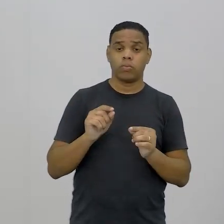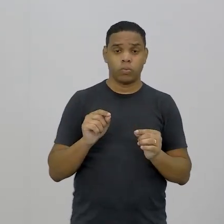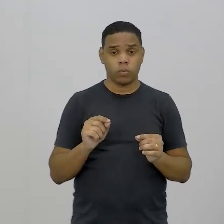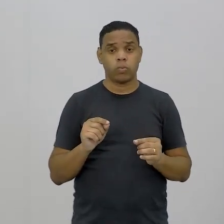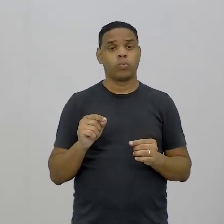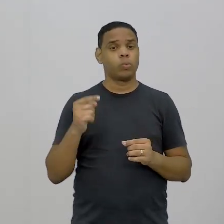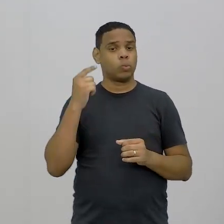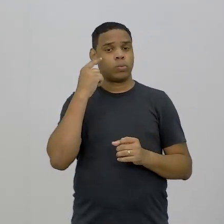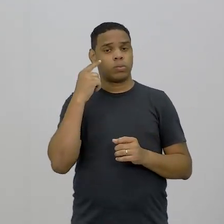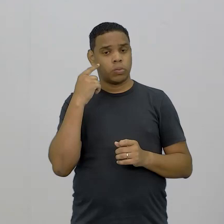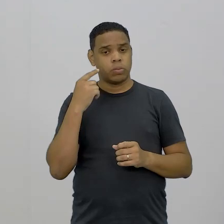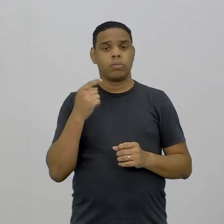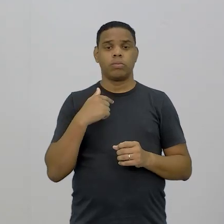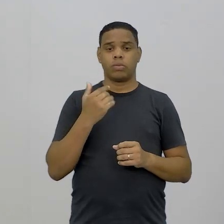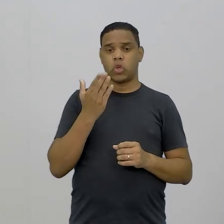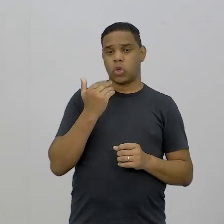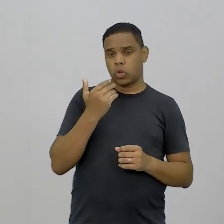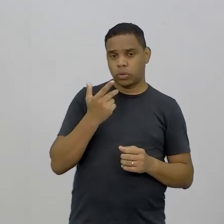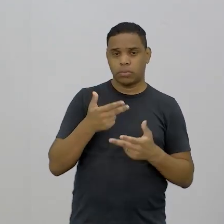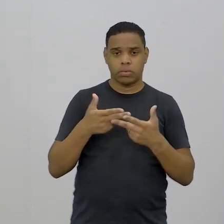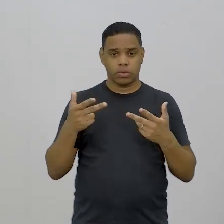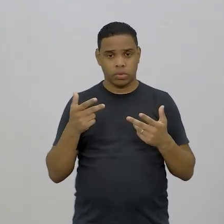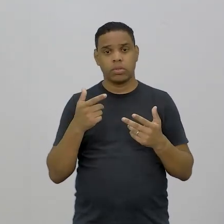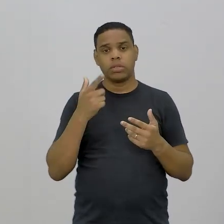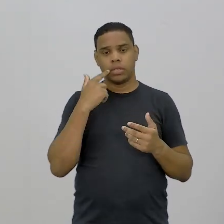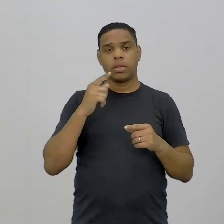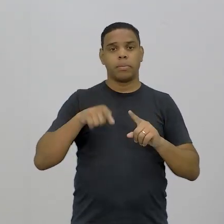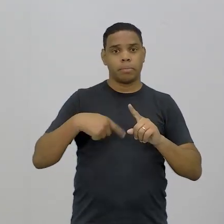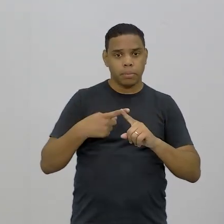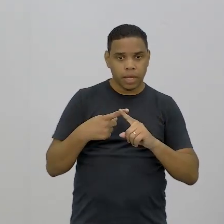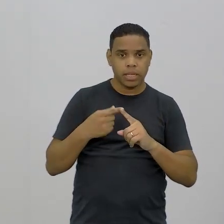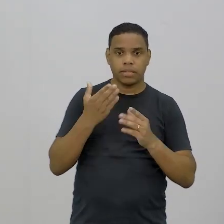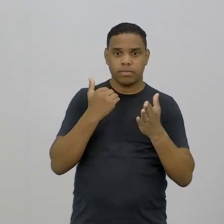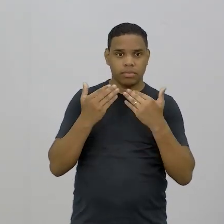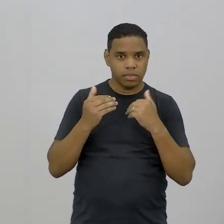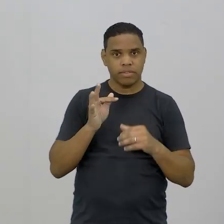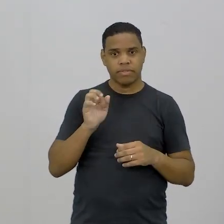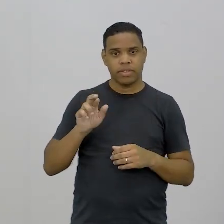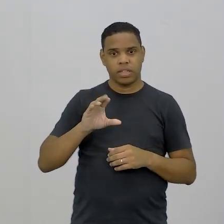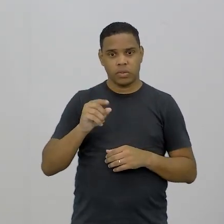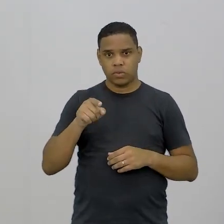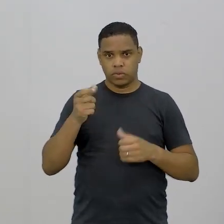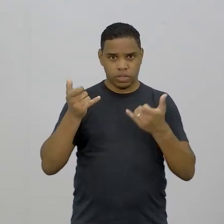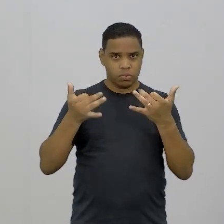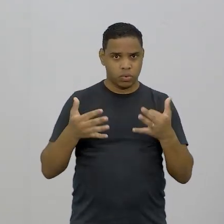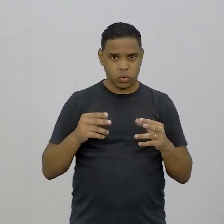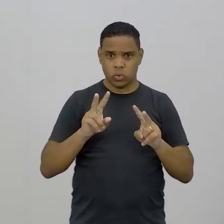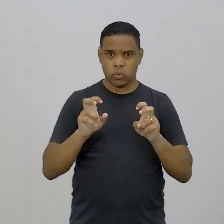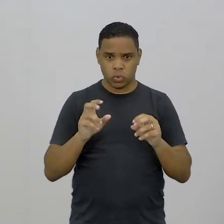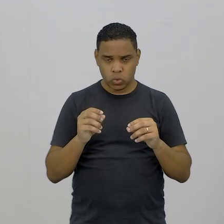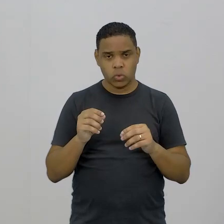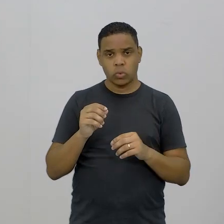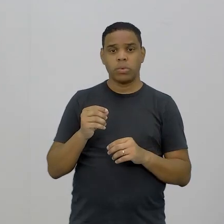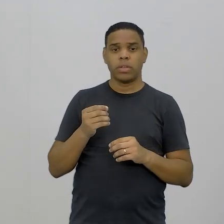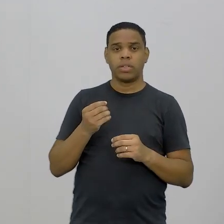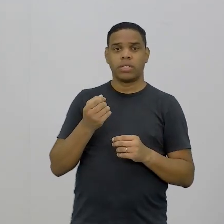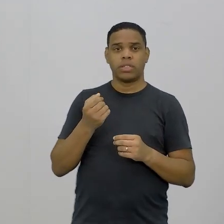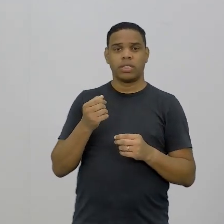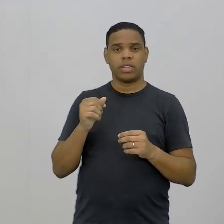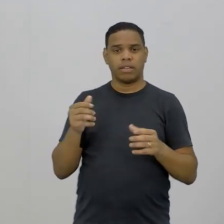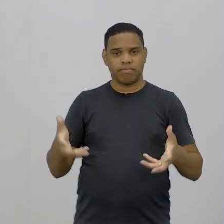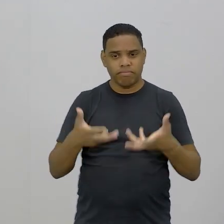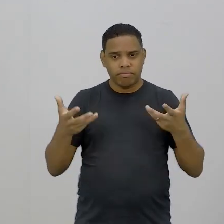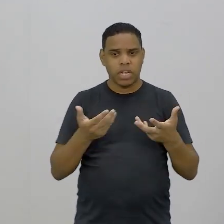aí da alimentação, então uma maior ingestão de ferro, né? Você citou bem as questões aí das verduras, né? A gente tem